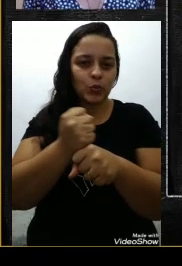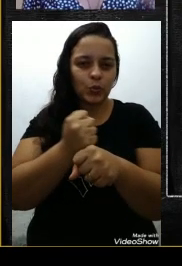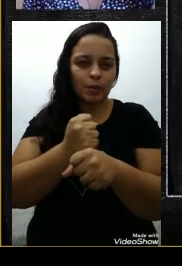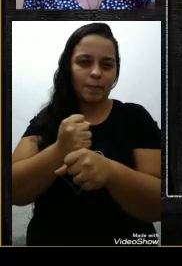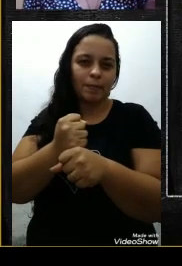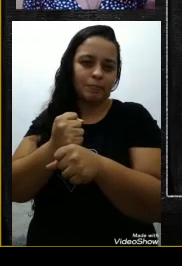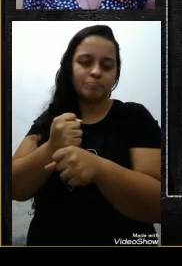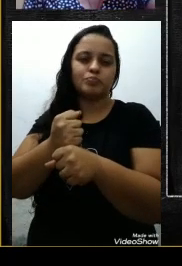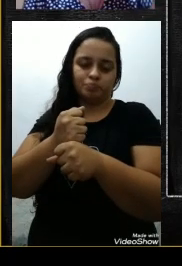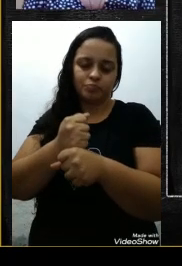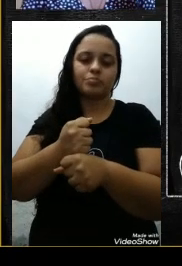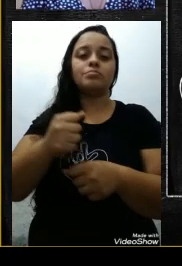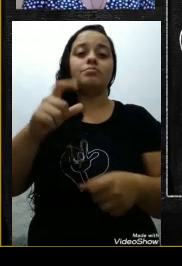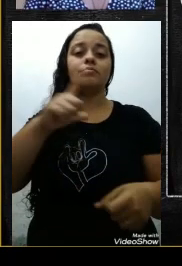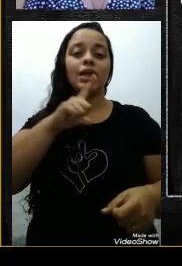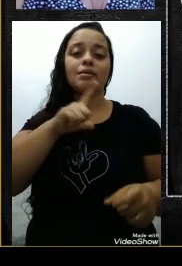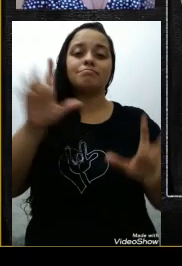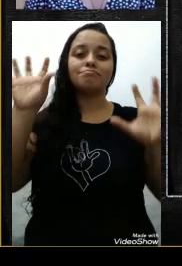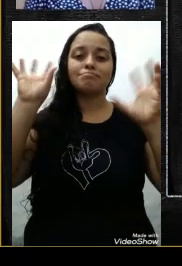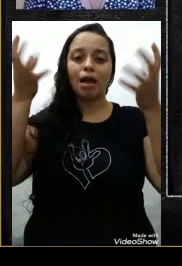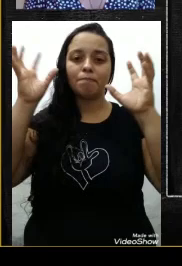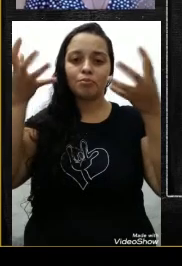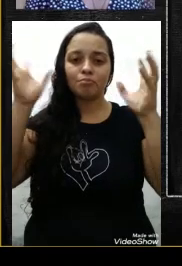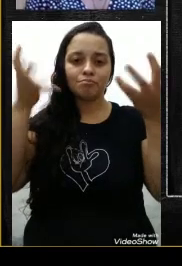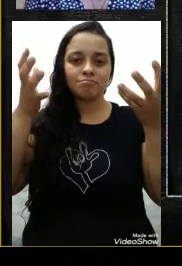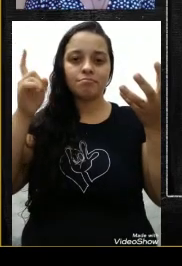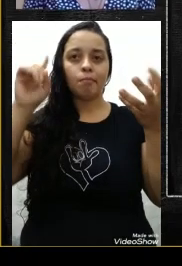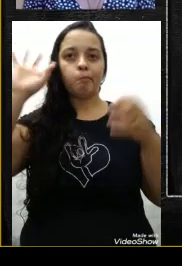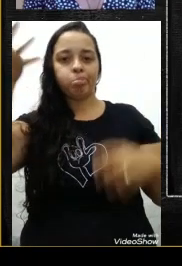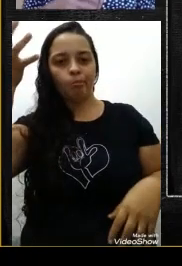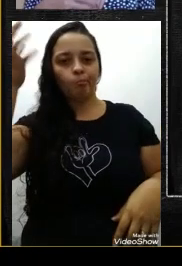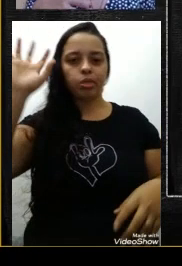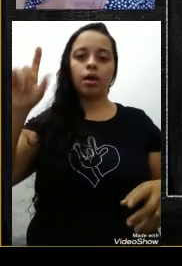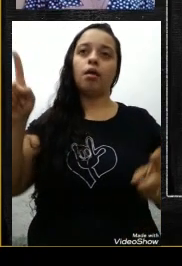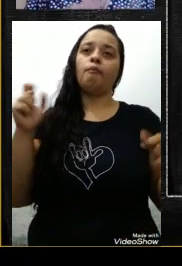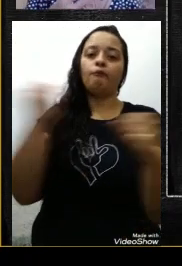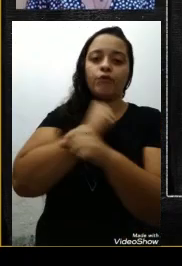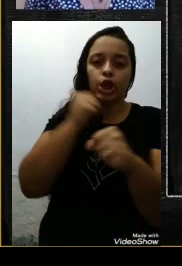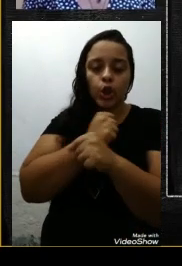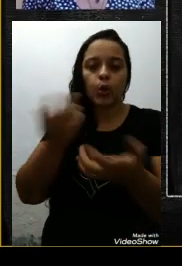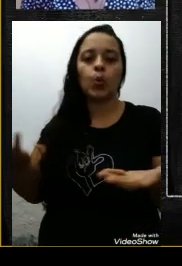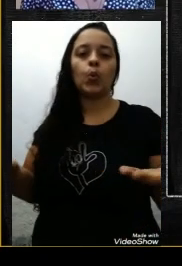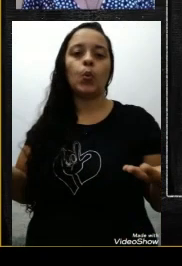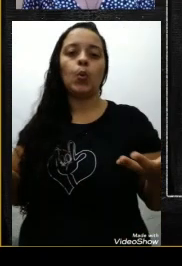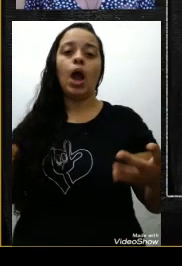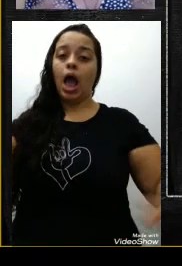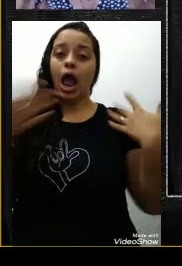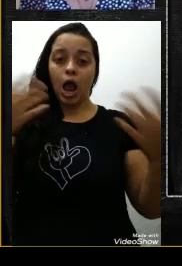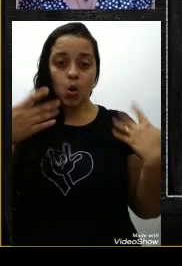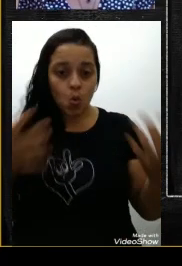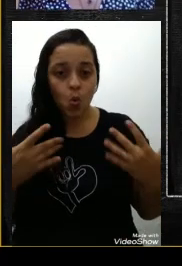inteiro de tempo instável, com um inverno muito gelado,